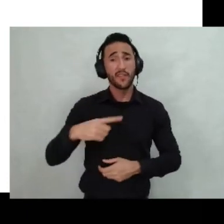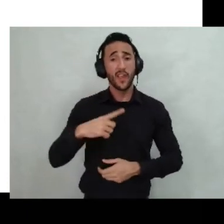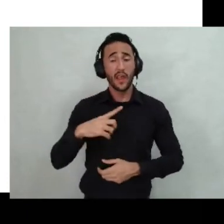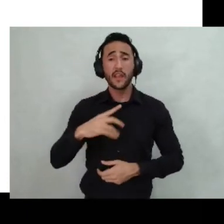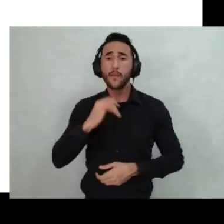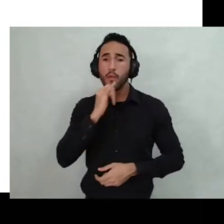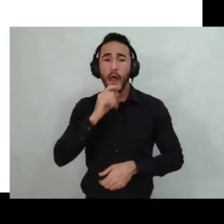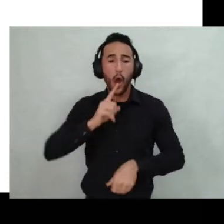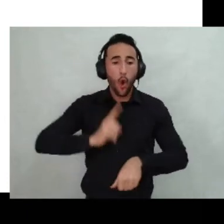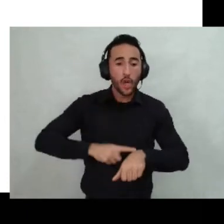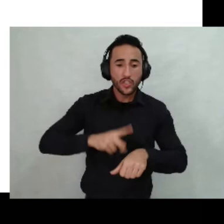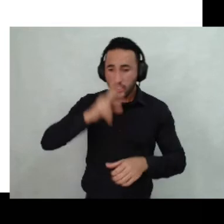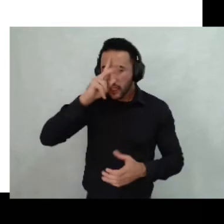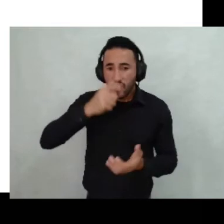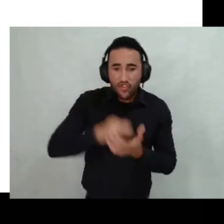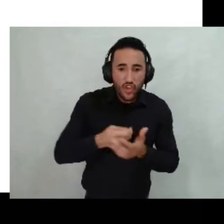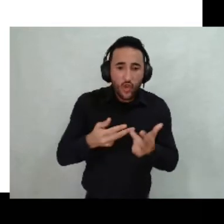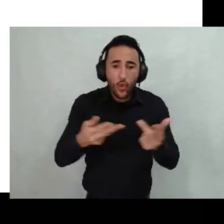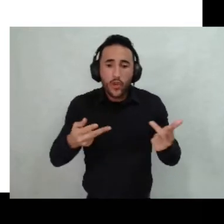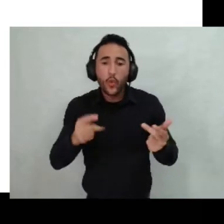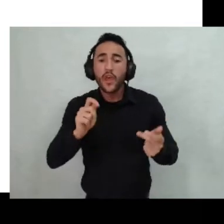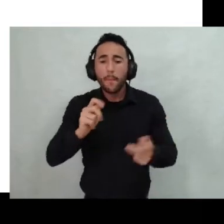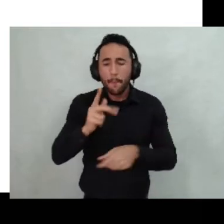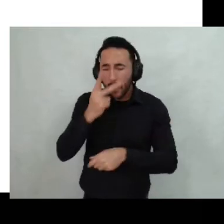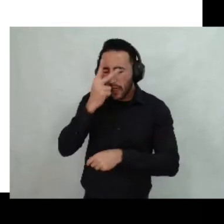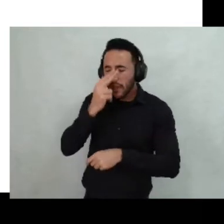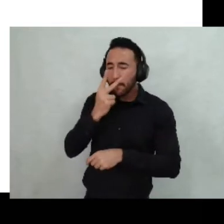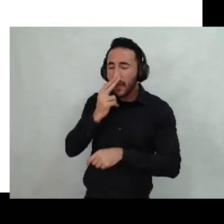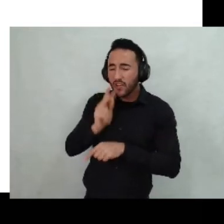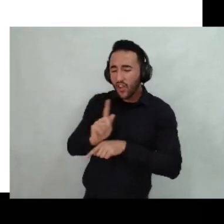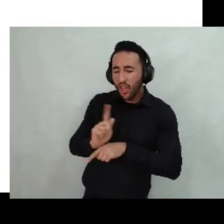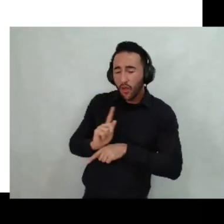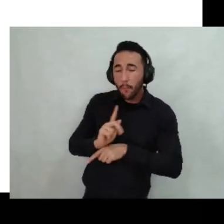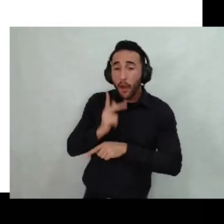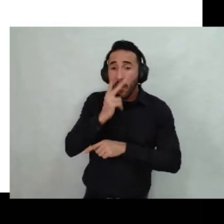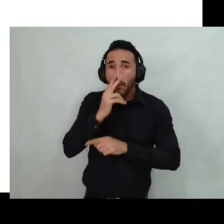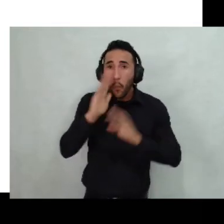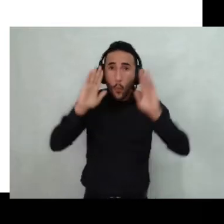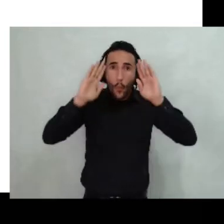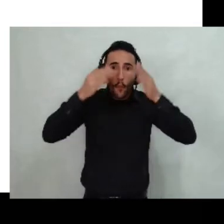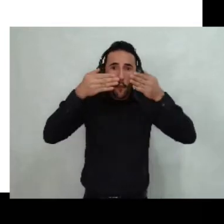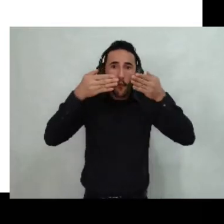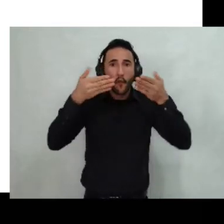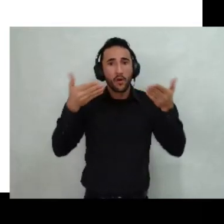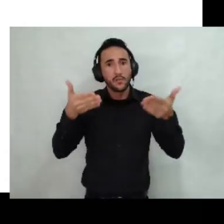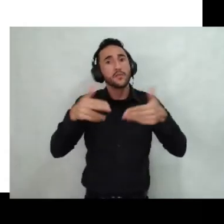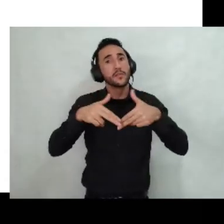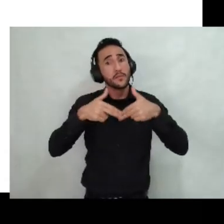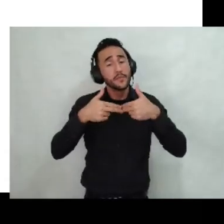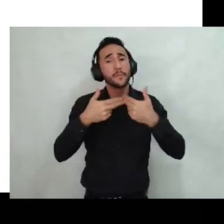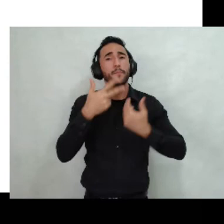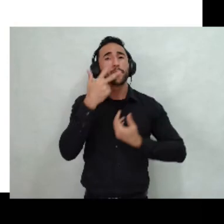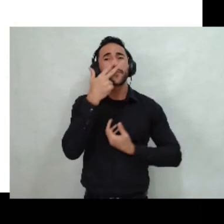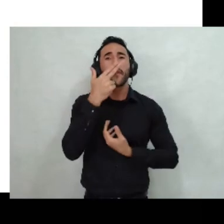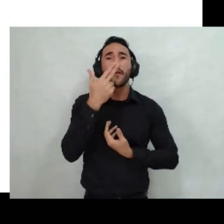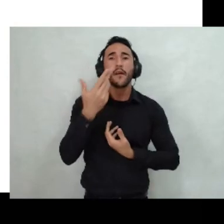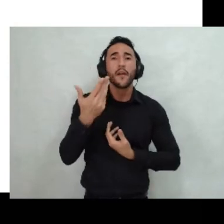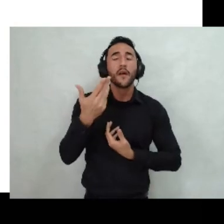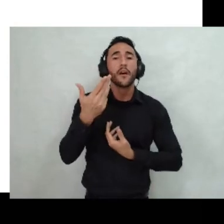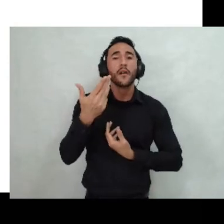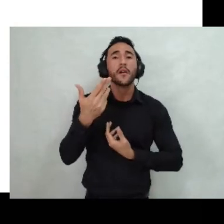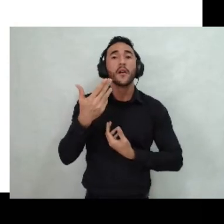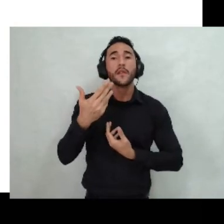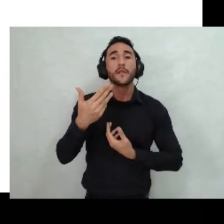gestores, muitas vezes, como eu disse, às escuras. E também podem orientar de maneira muito importante o planejamento e alocação